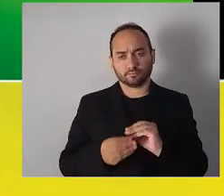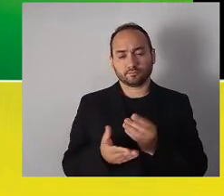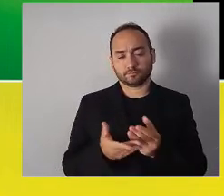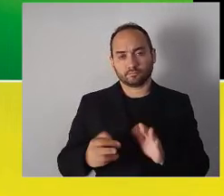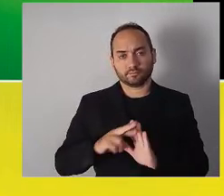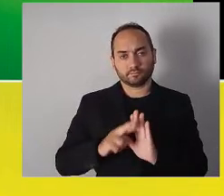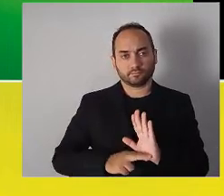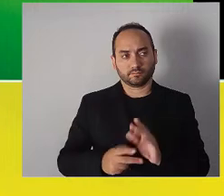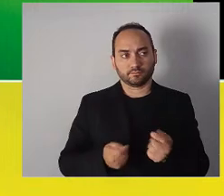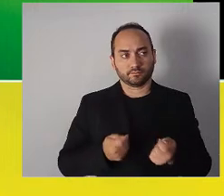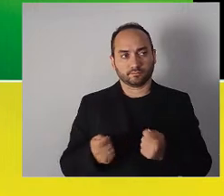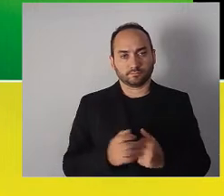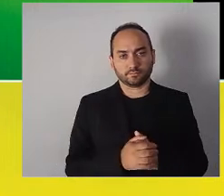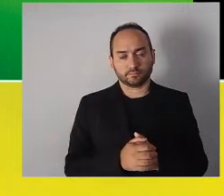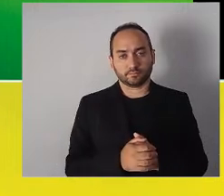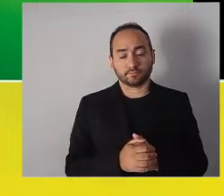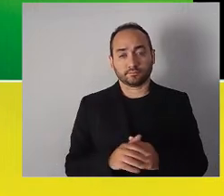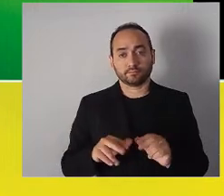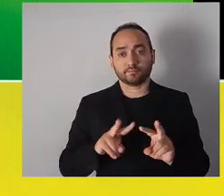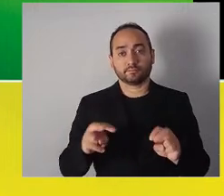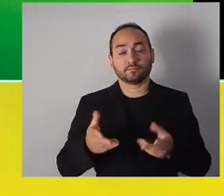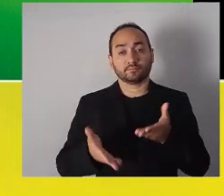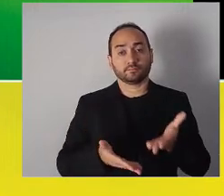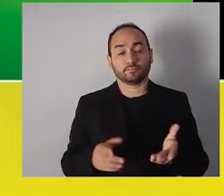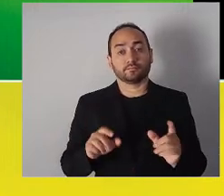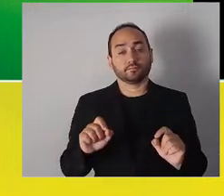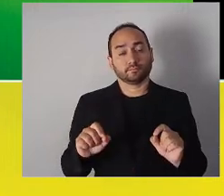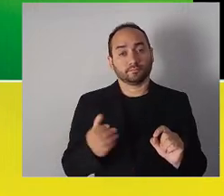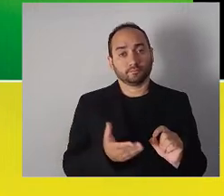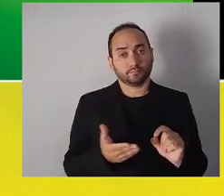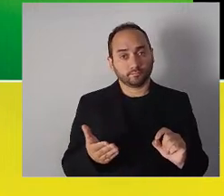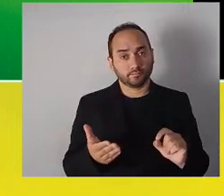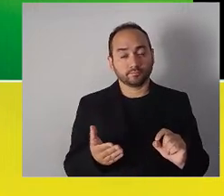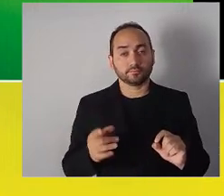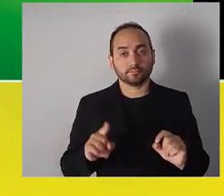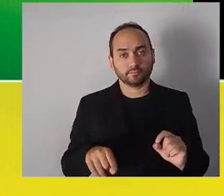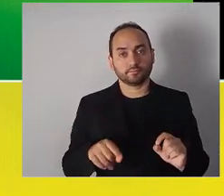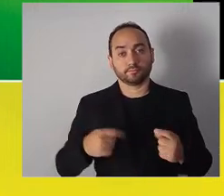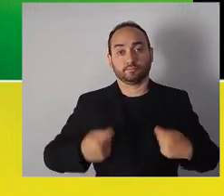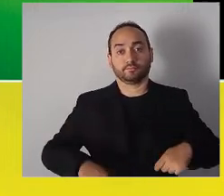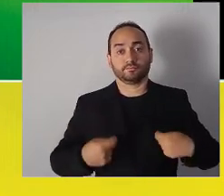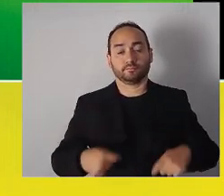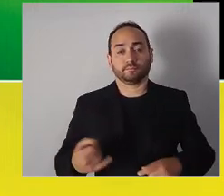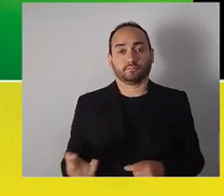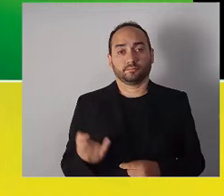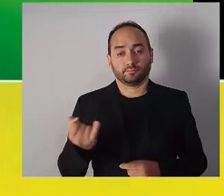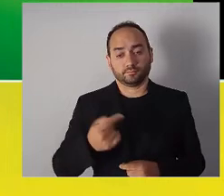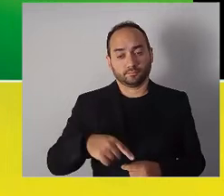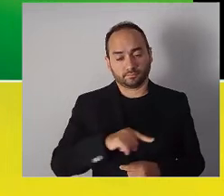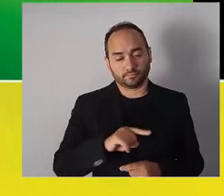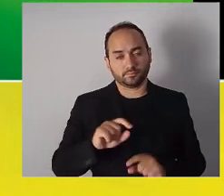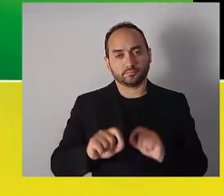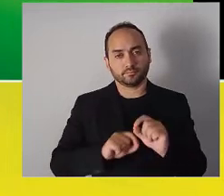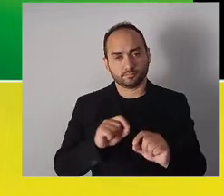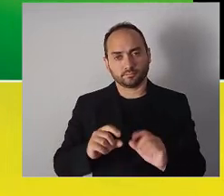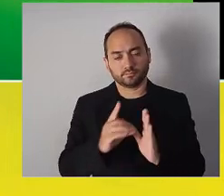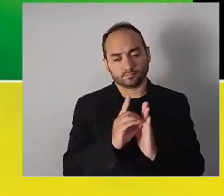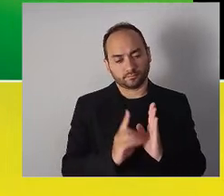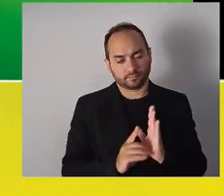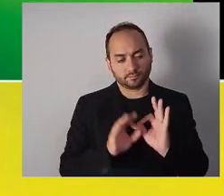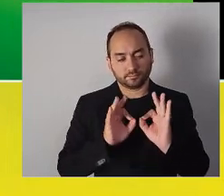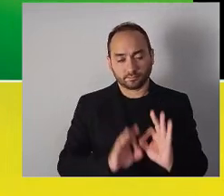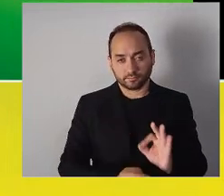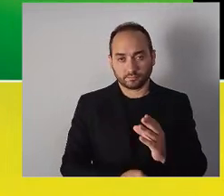relatório de gestão. Trata-se de uma necessidade para ficarmos conforme as diretrizes